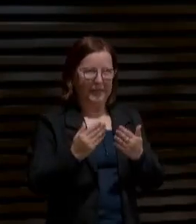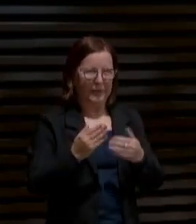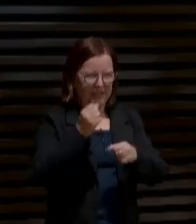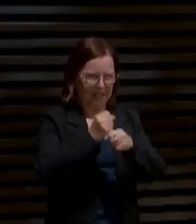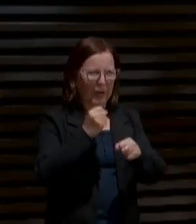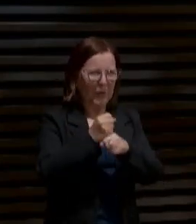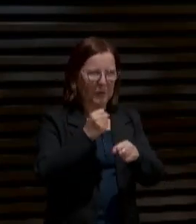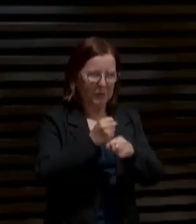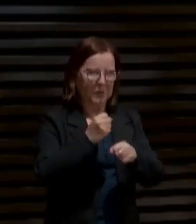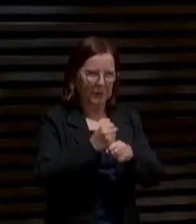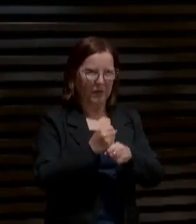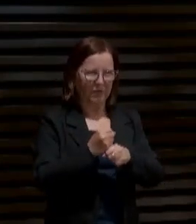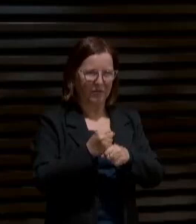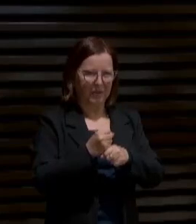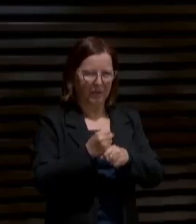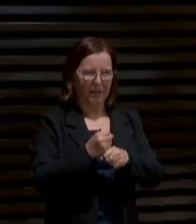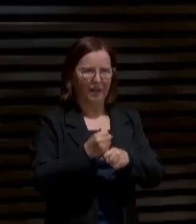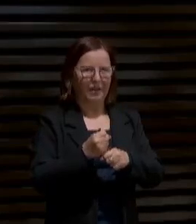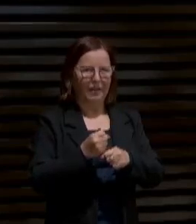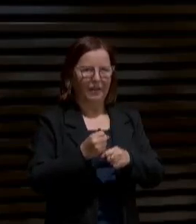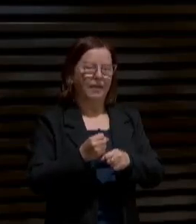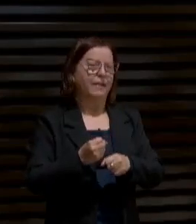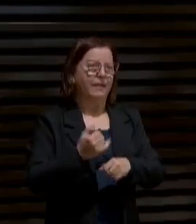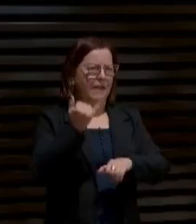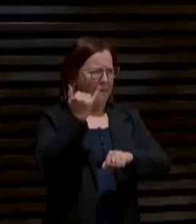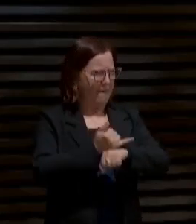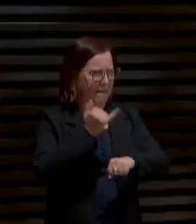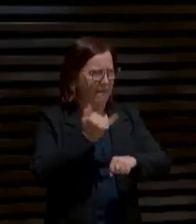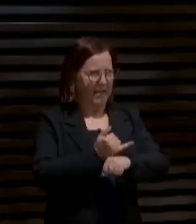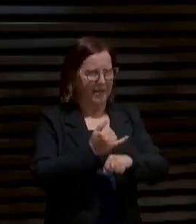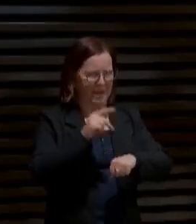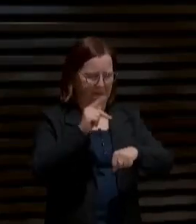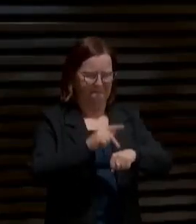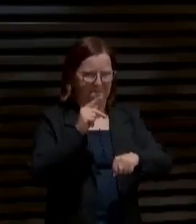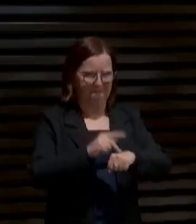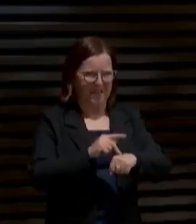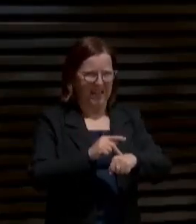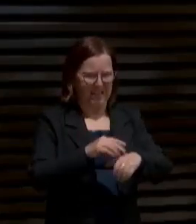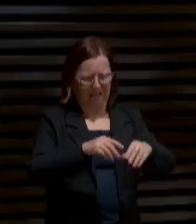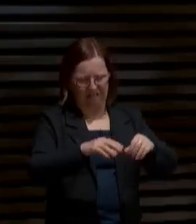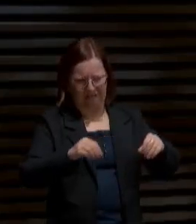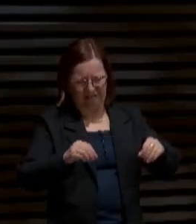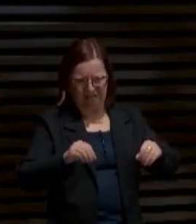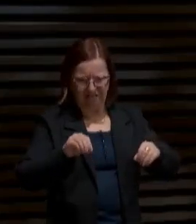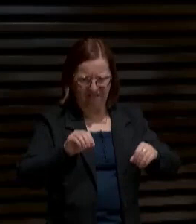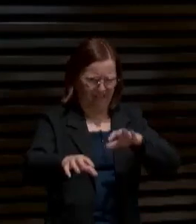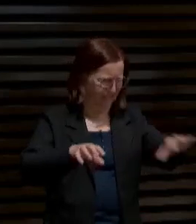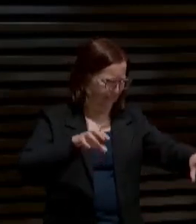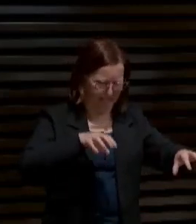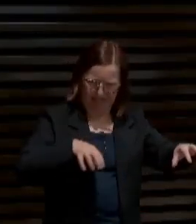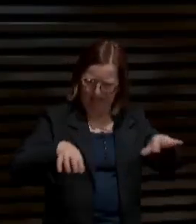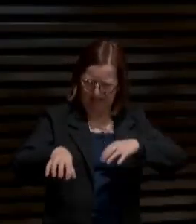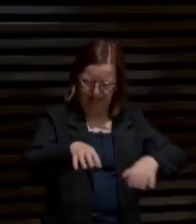outro ferro no outro cimento no outro cal no outro né Tem um monte de material agora como